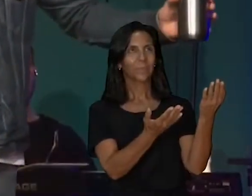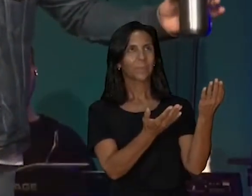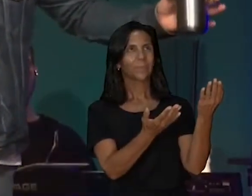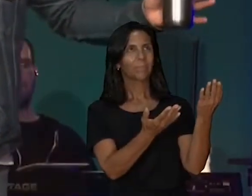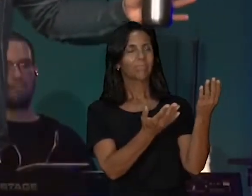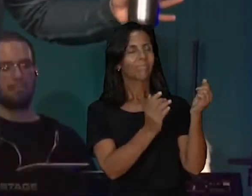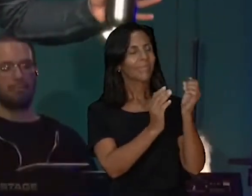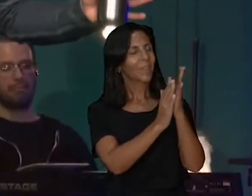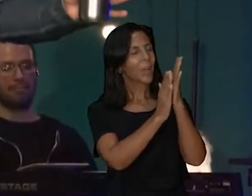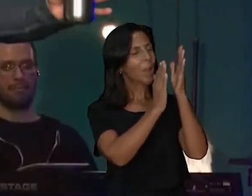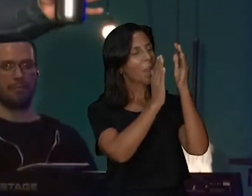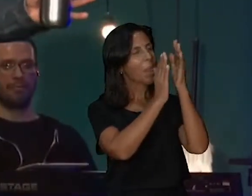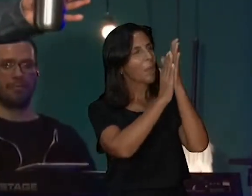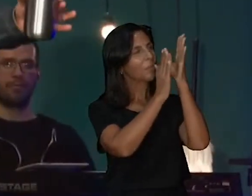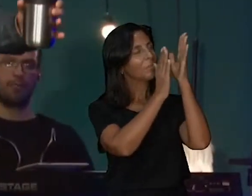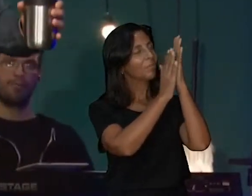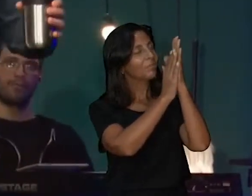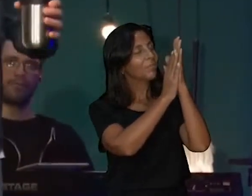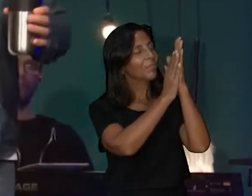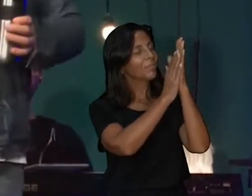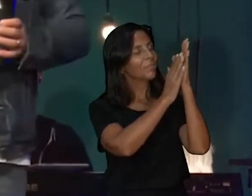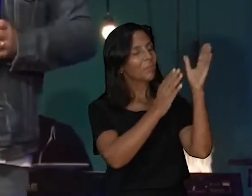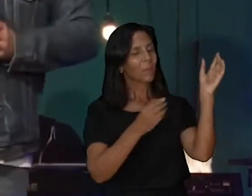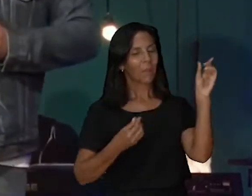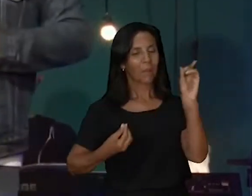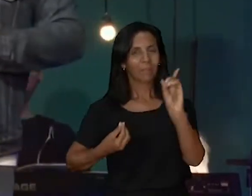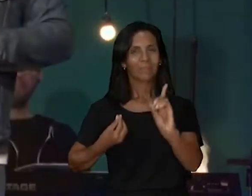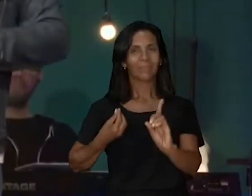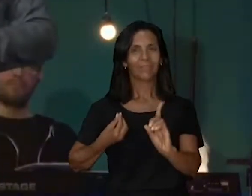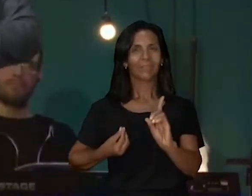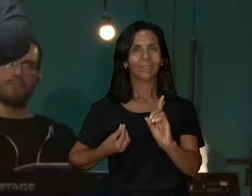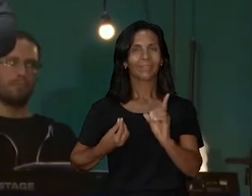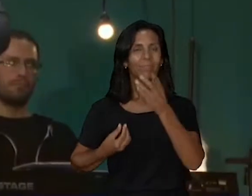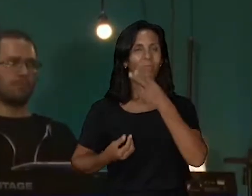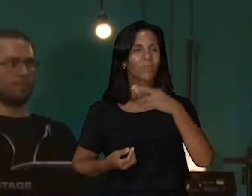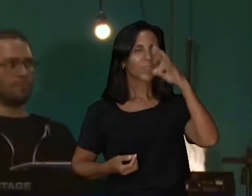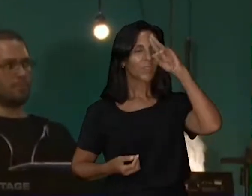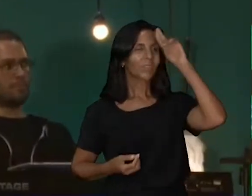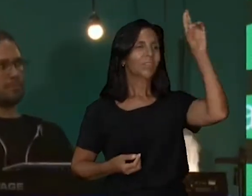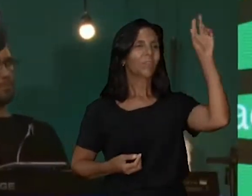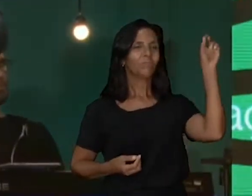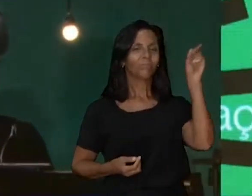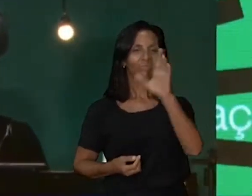Nós te louvamos por tua presença. O Senhor está entre nós.